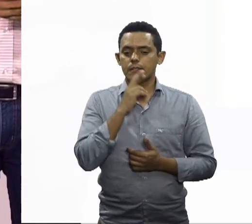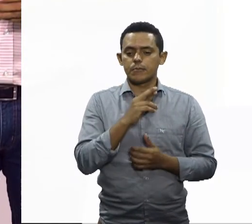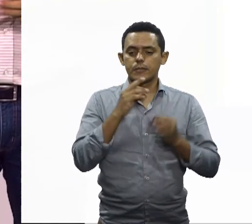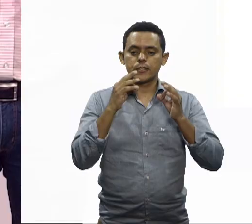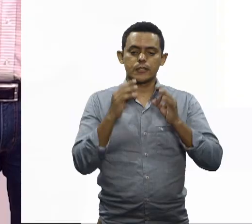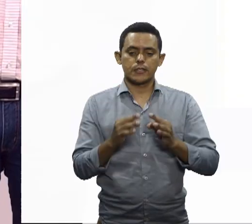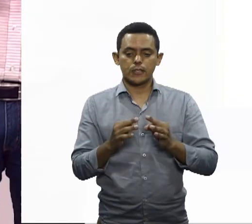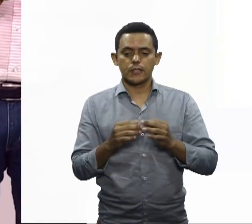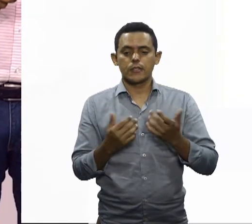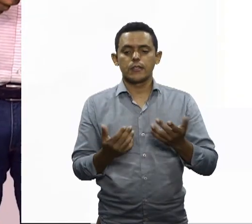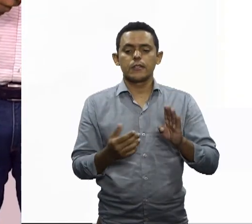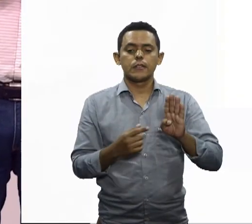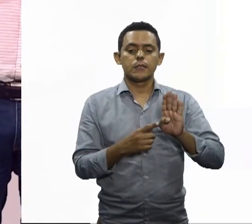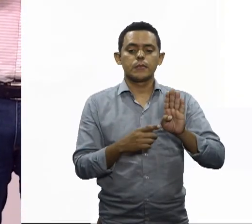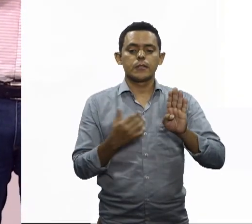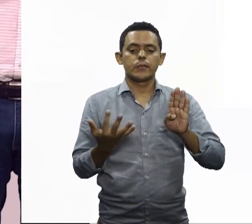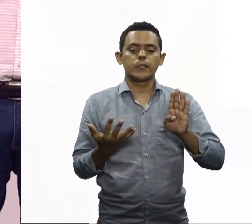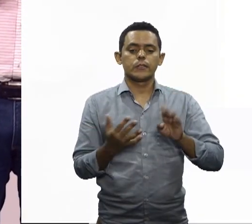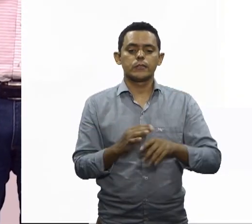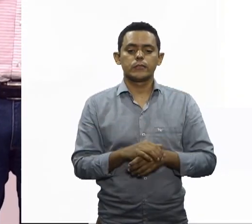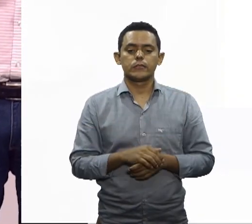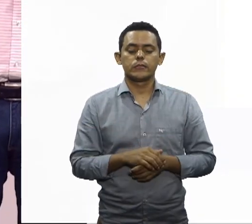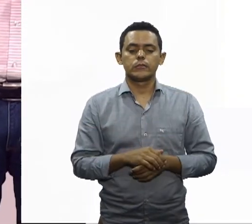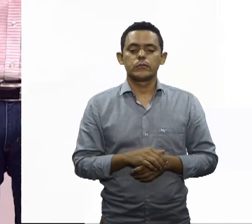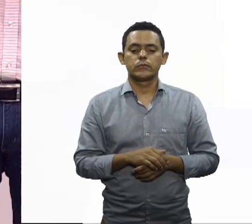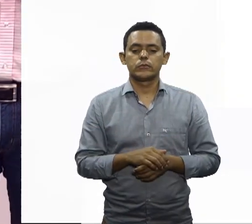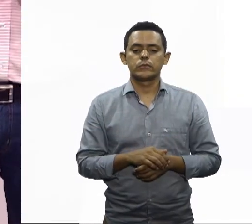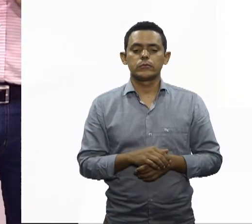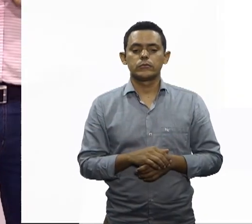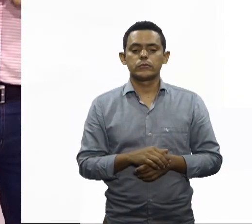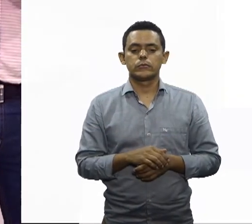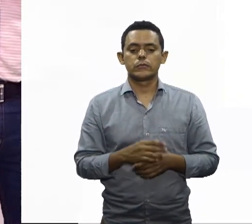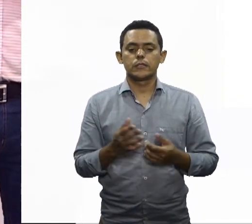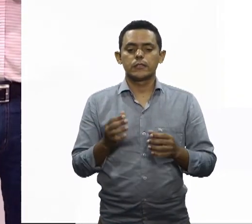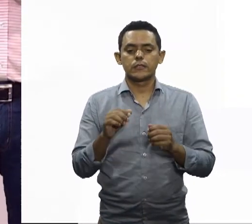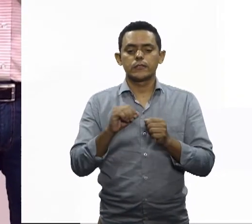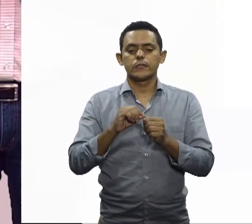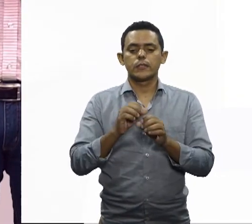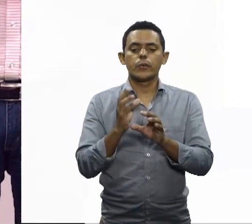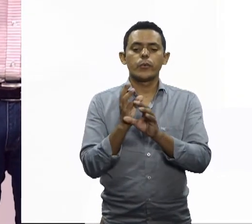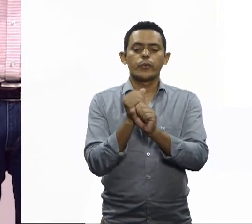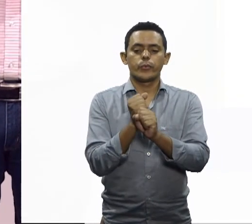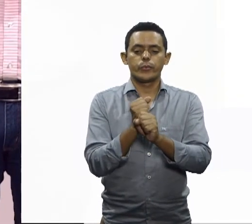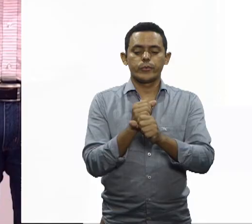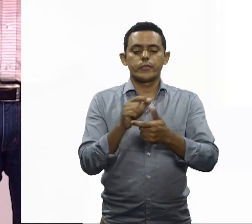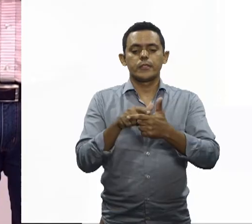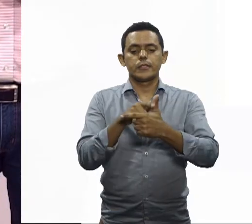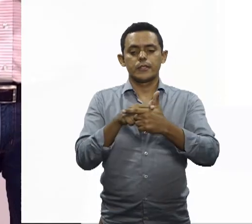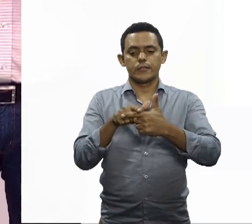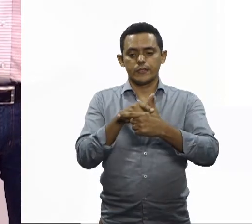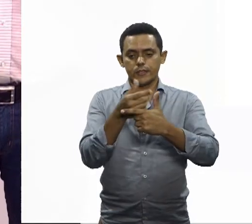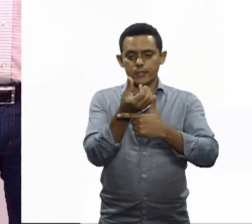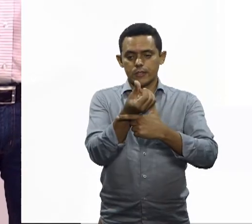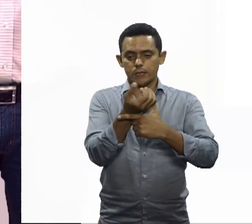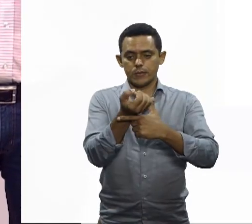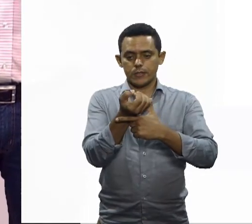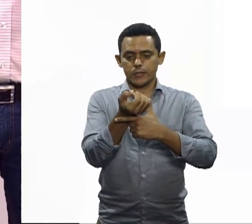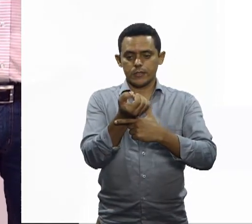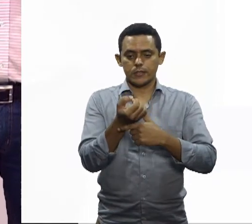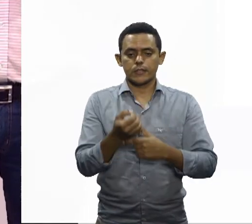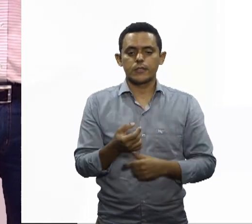123.200 centímetros, que agora eu vou dividir por 60 centímetros. Observe que o resultado que nós encontramos,